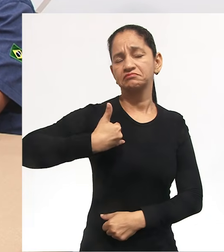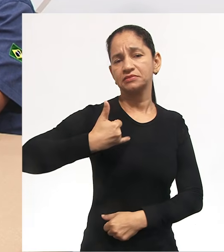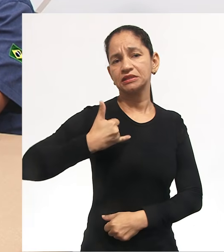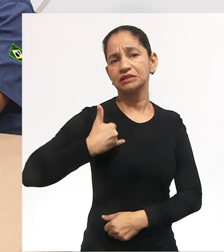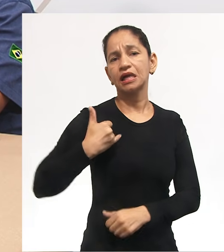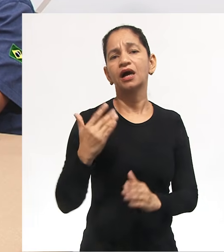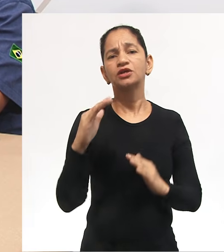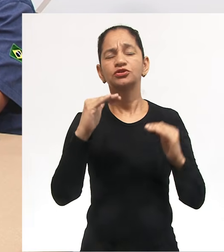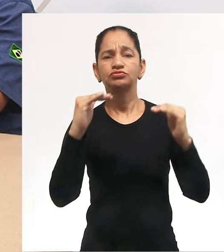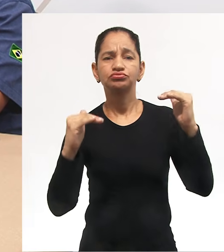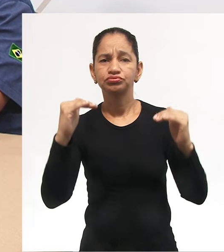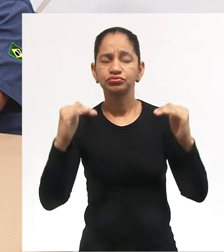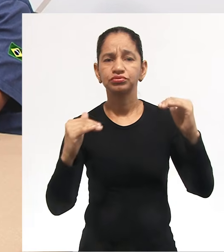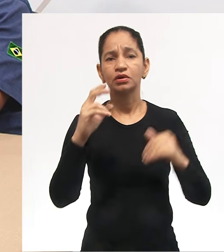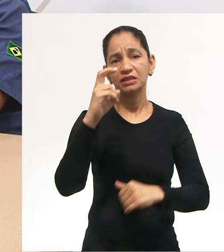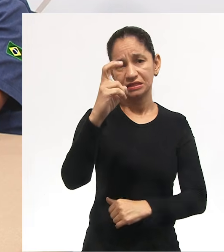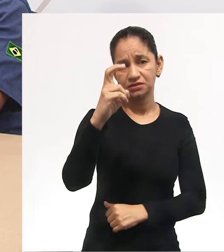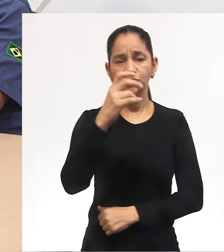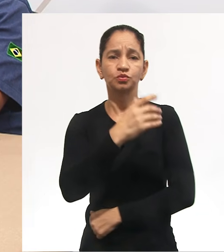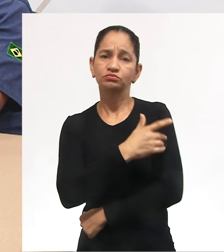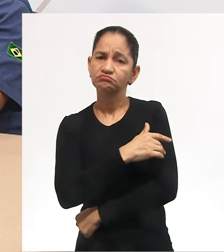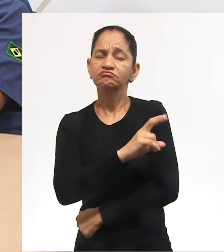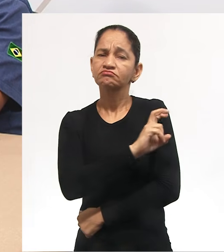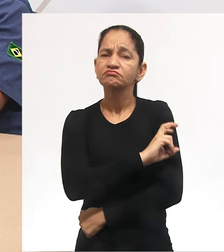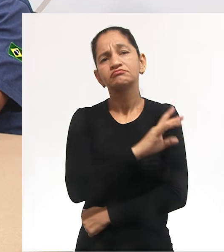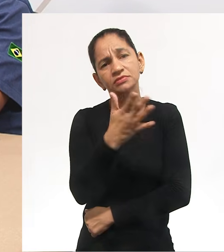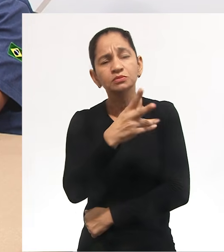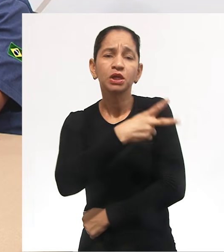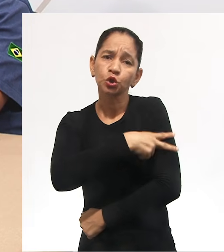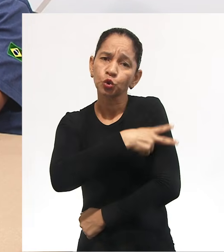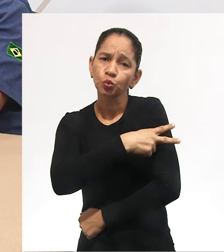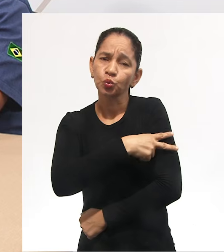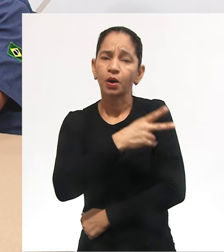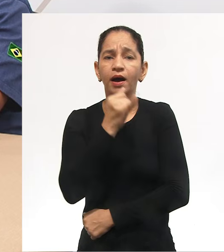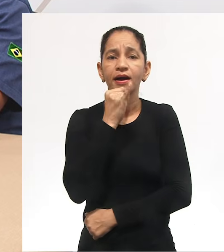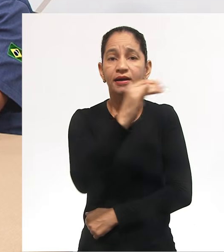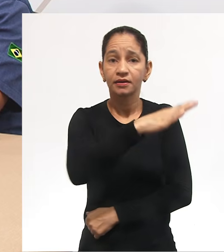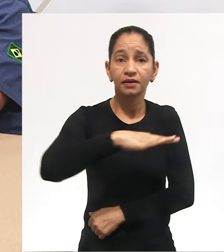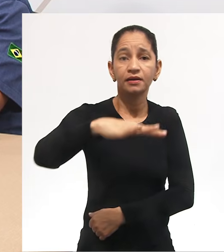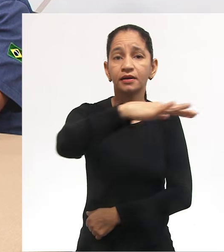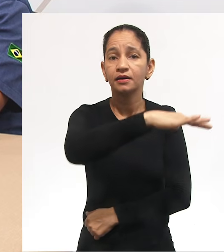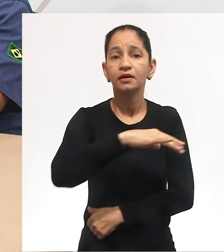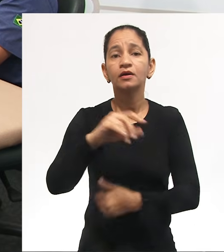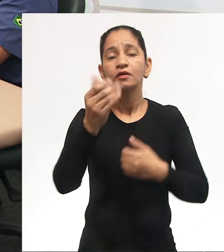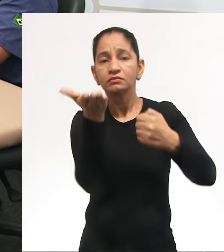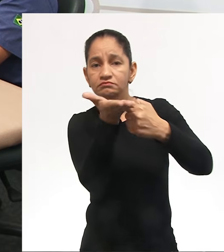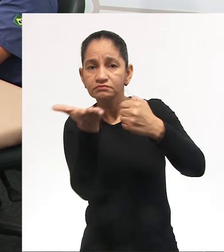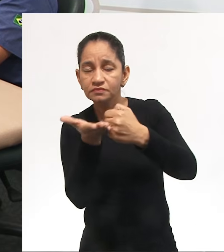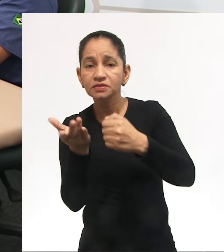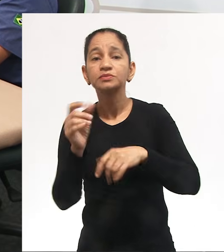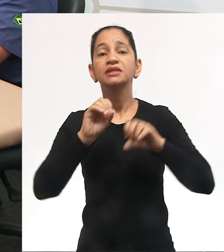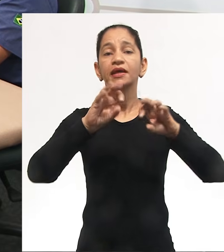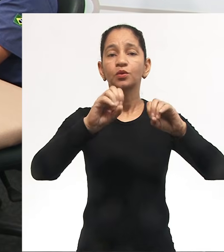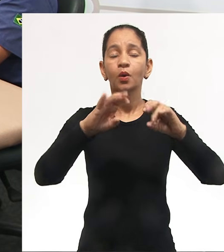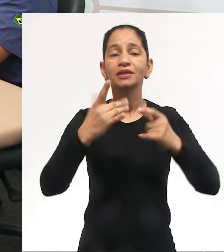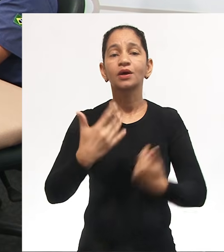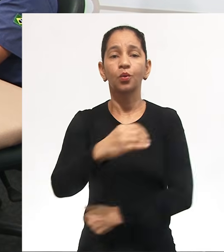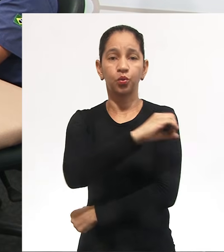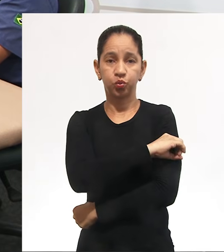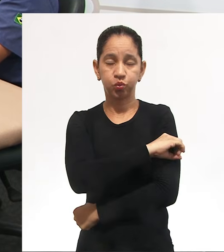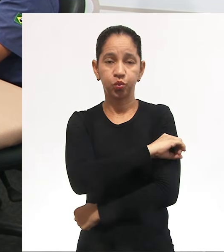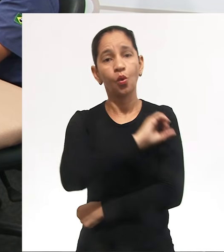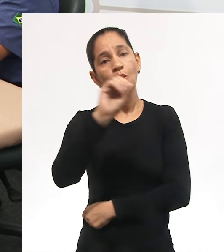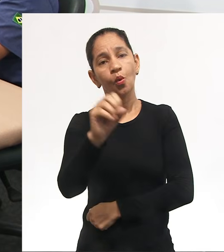de 1 ano e 7 meses até 5 anos, né. Tipo, as salas são por